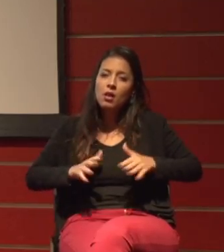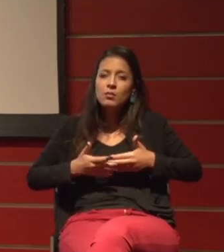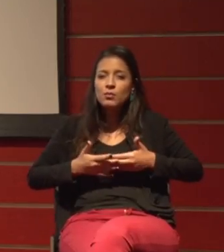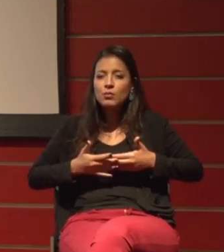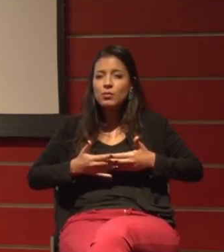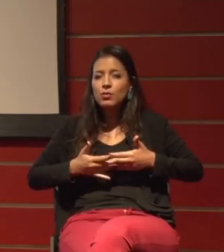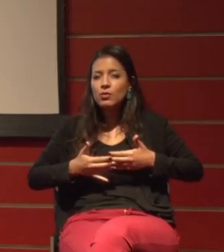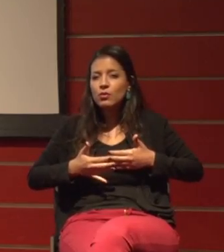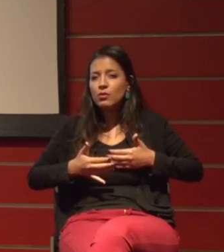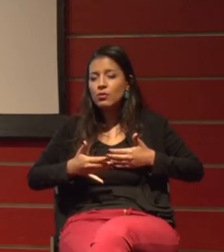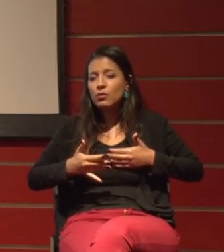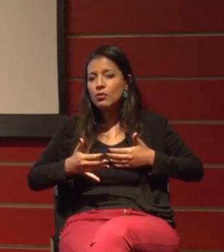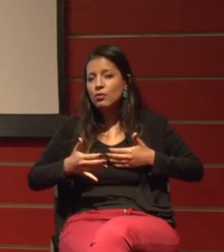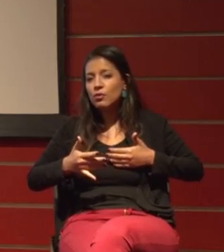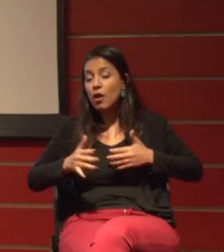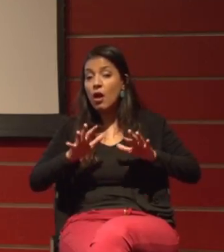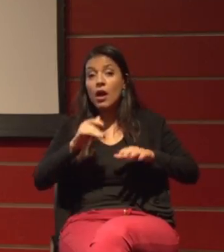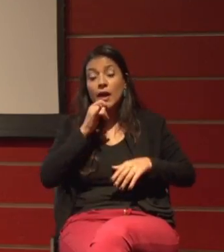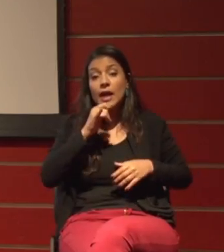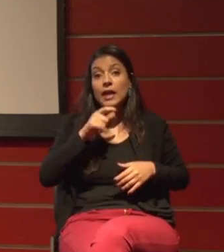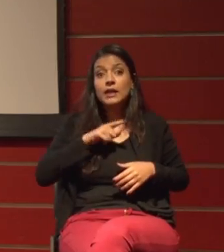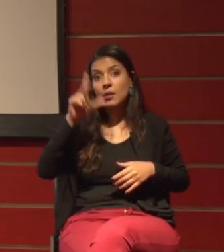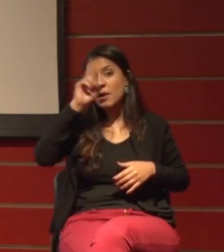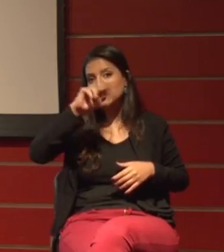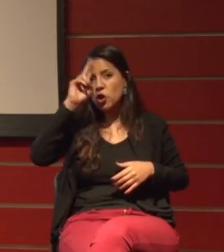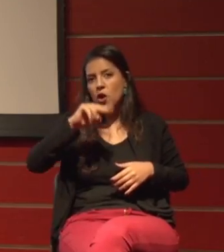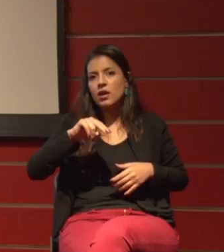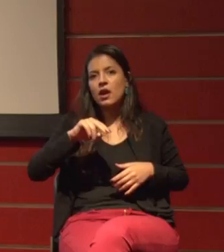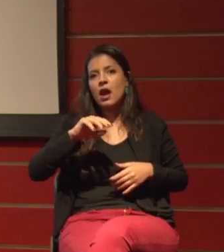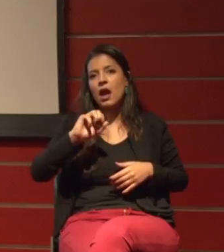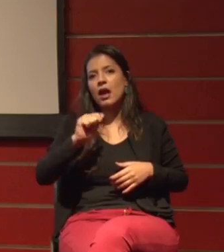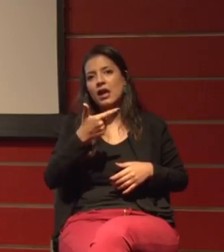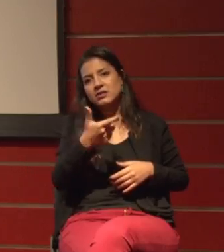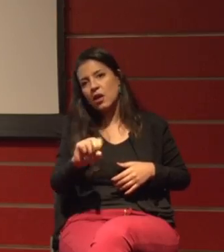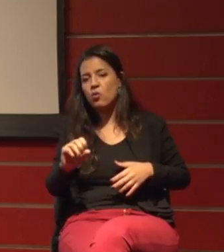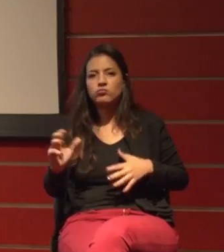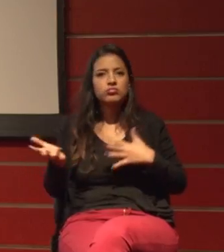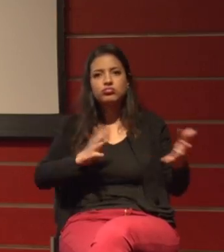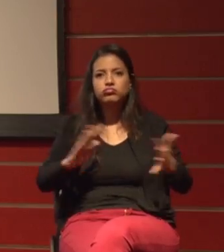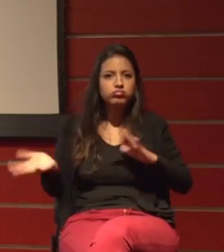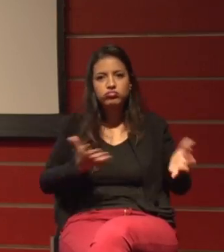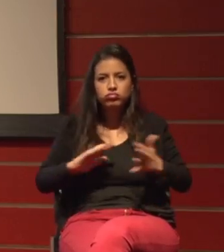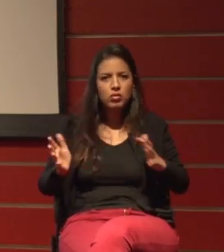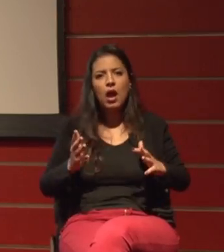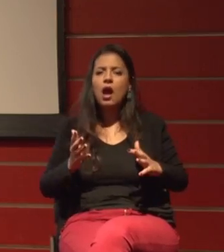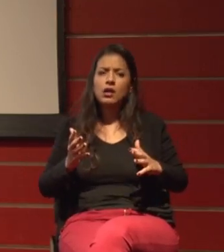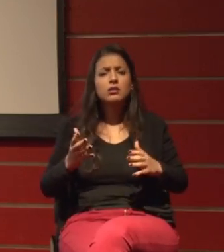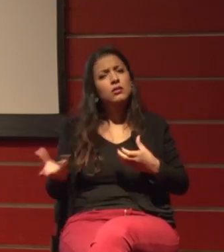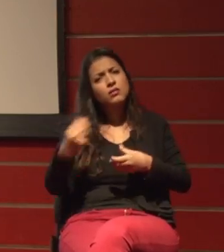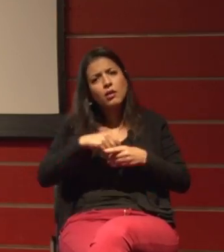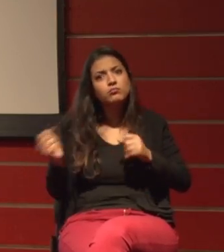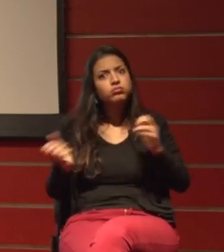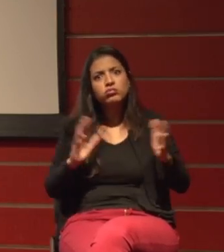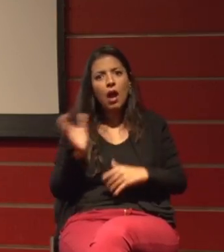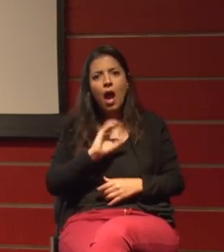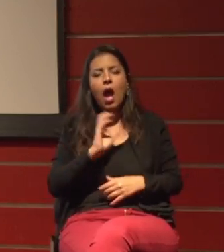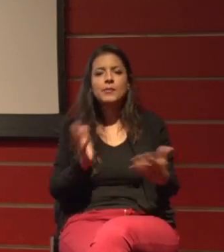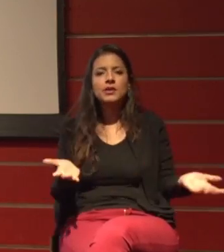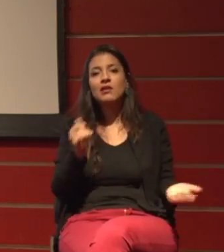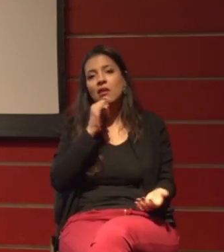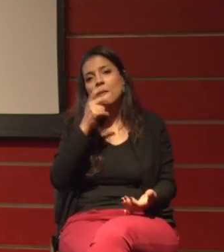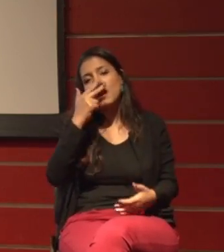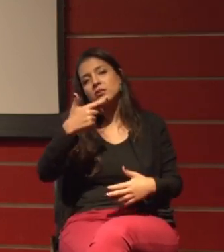coisa agora você vai escrever uma história de ação né traga ação né não vai querer botar o personagem